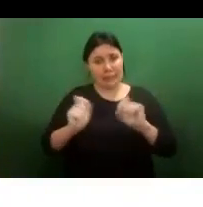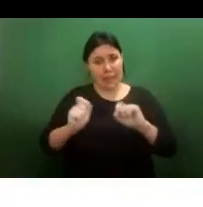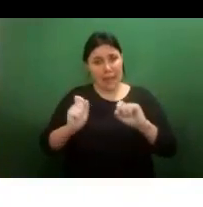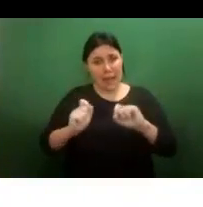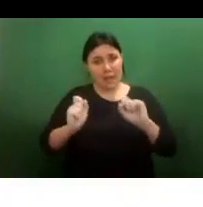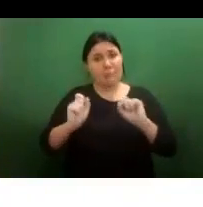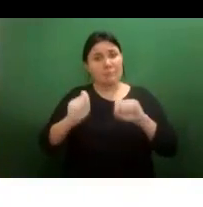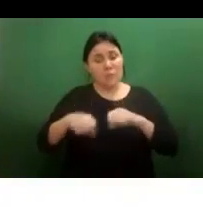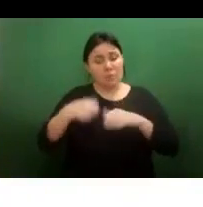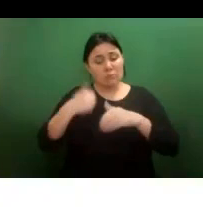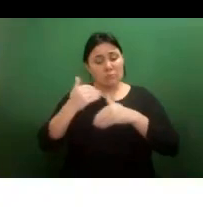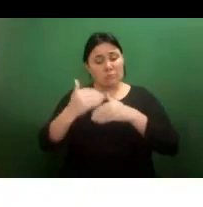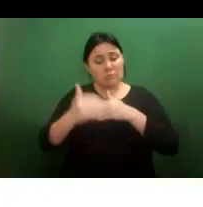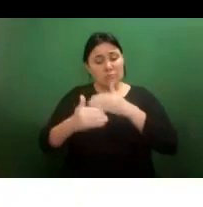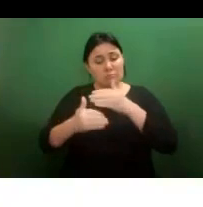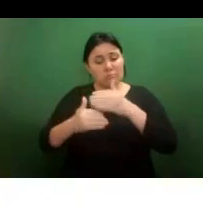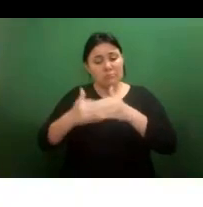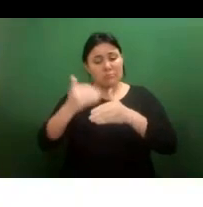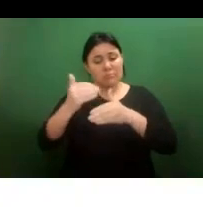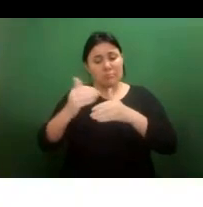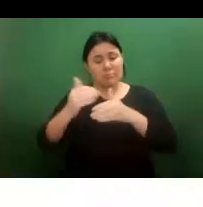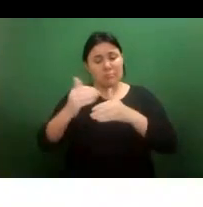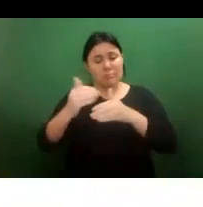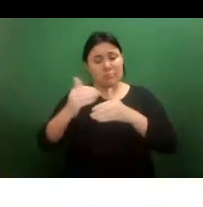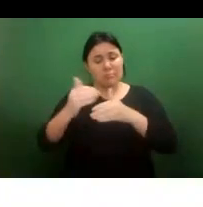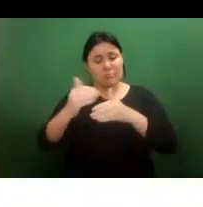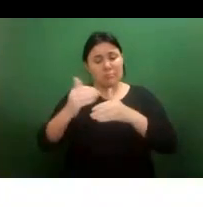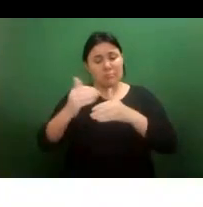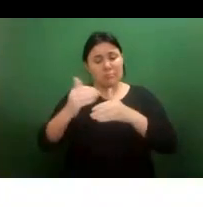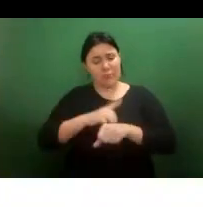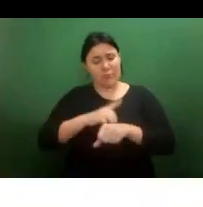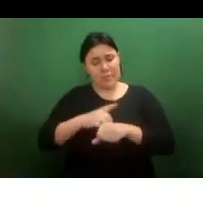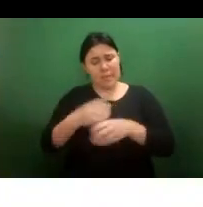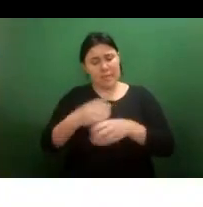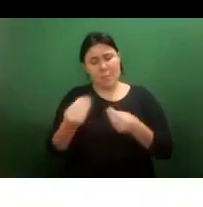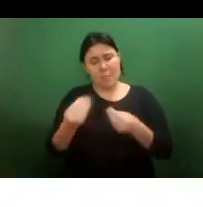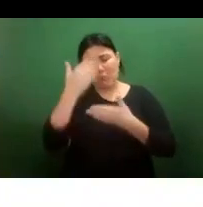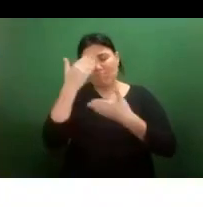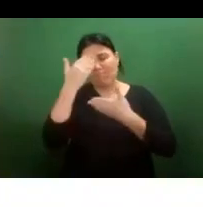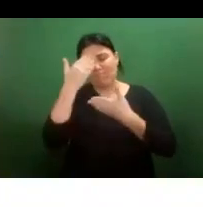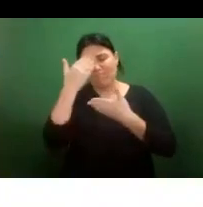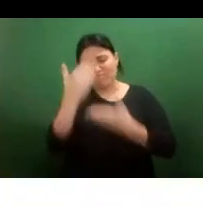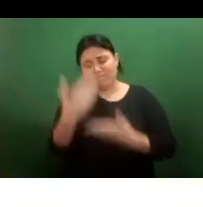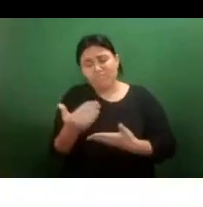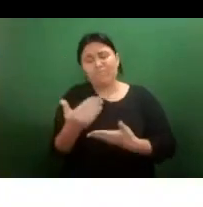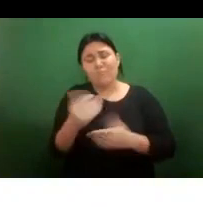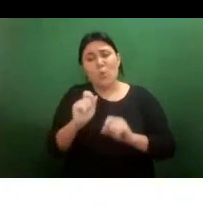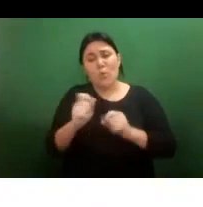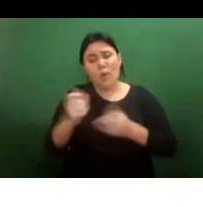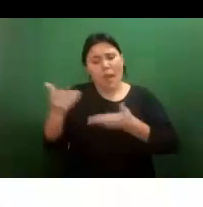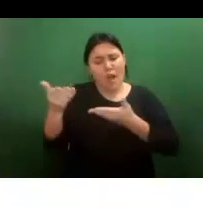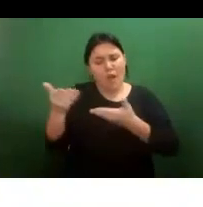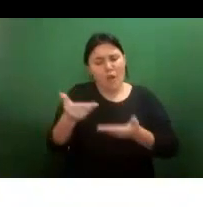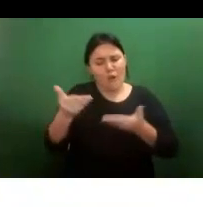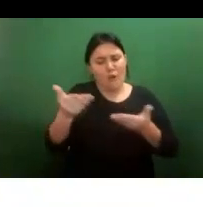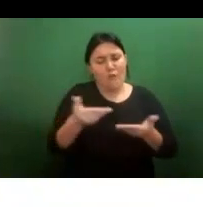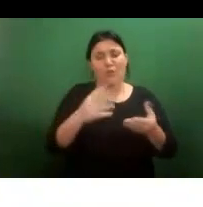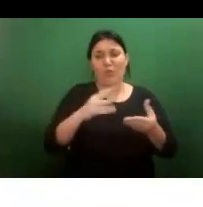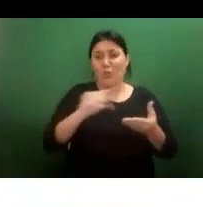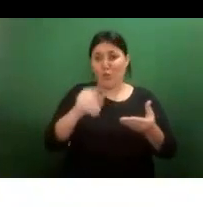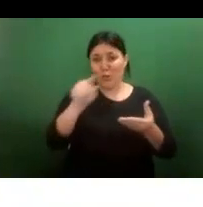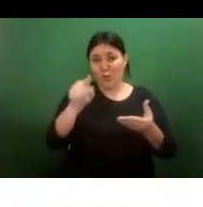sempre construir uma coisa melhor. Desirê, muito obrigada a ti, sobretudo, os convites todos partiram de ti, não